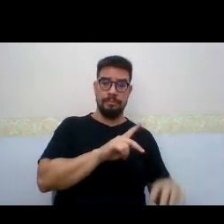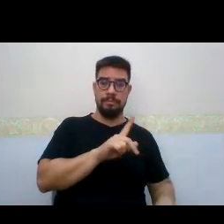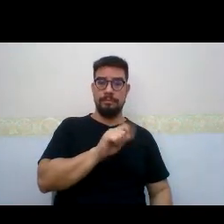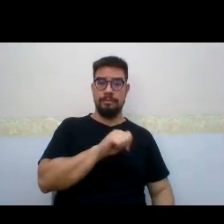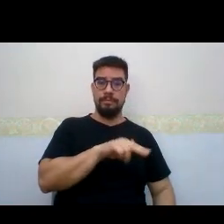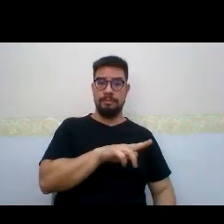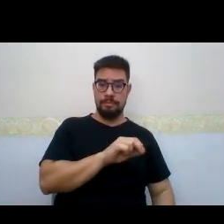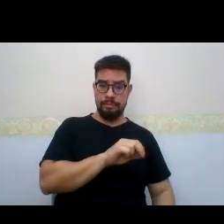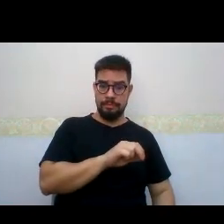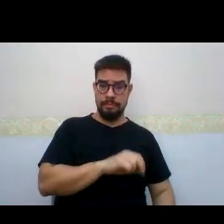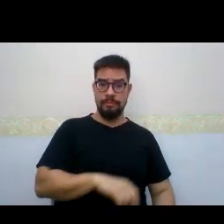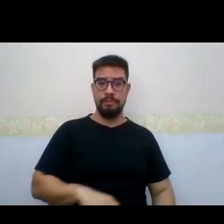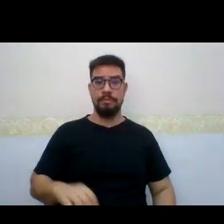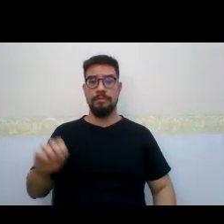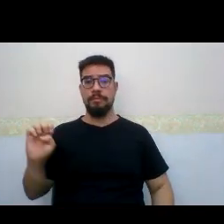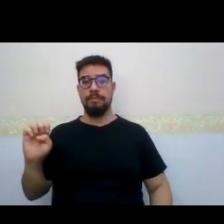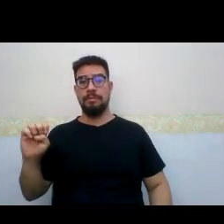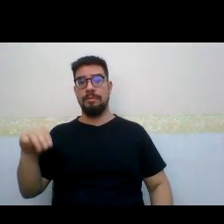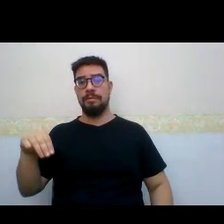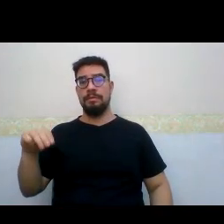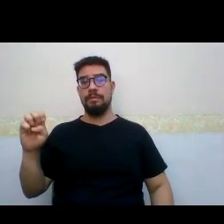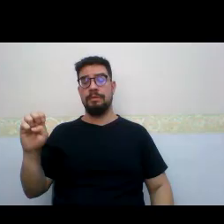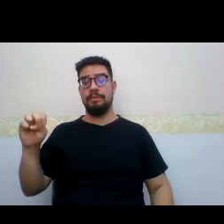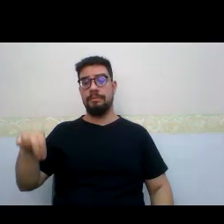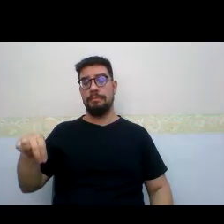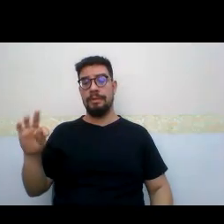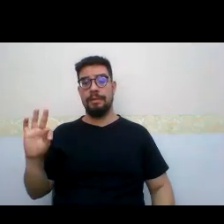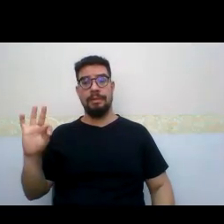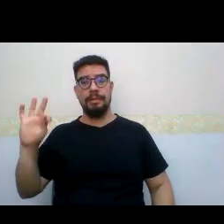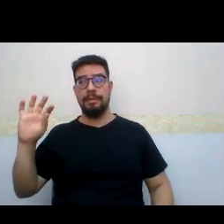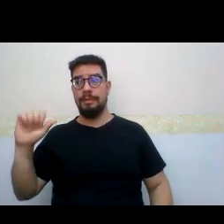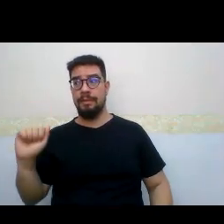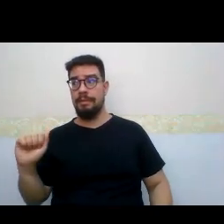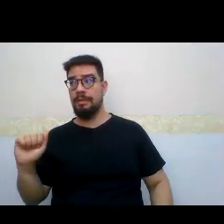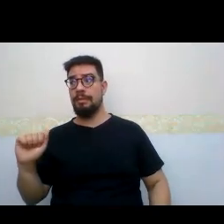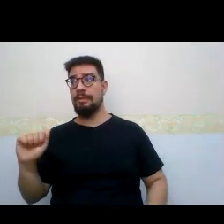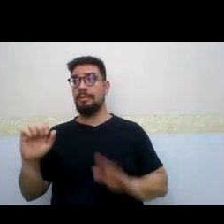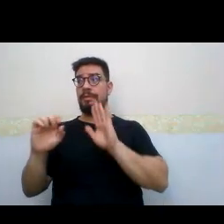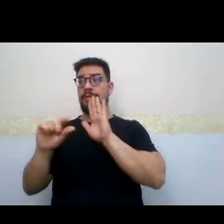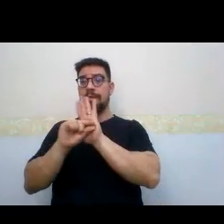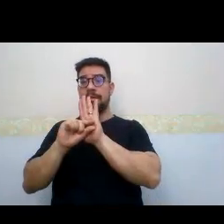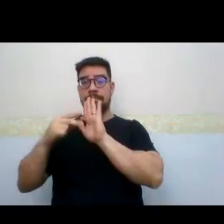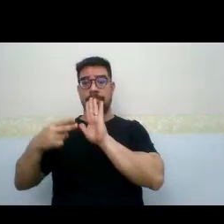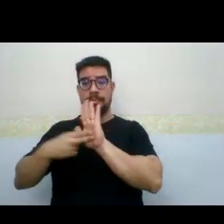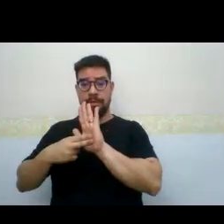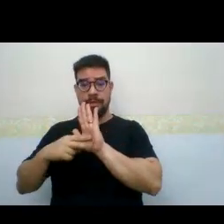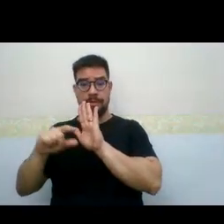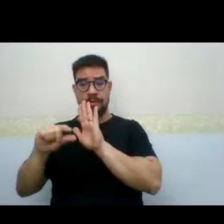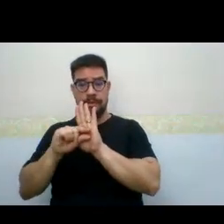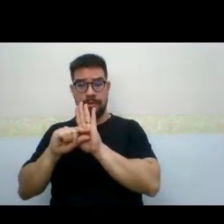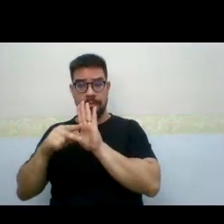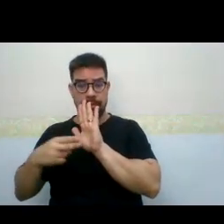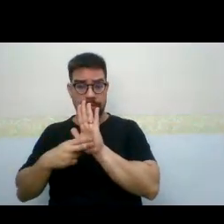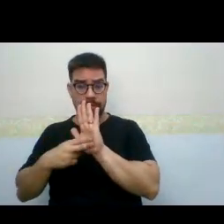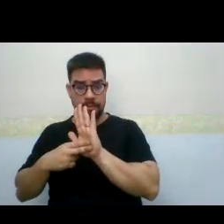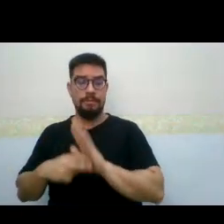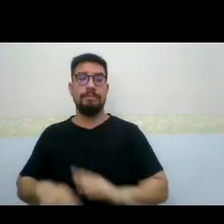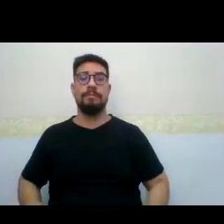com T. Não é emenda, não, nem remendo, é ementa, tá bom? O